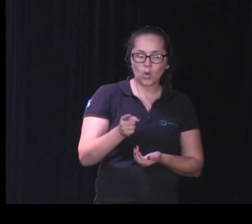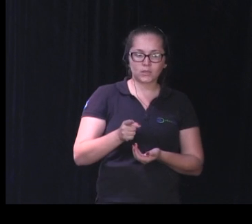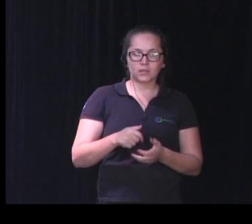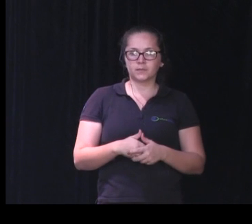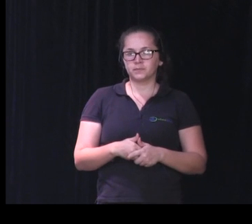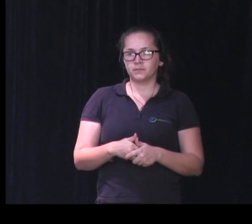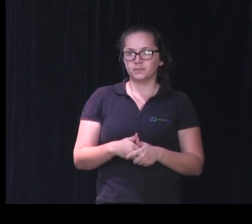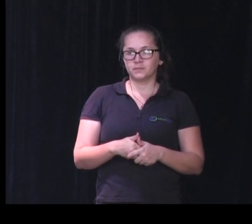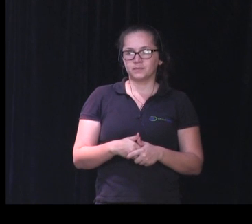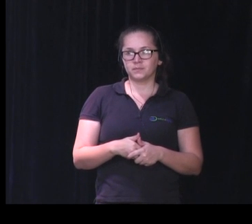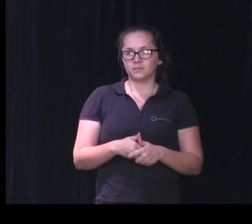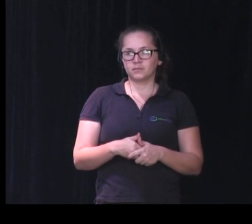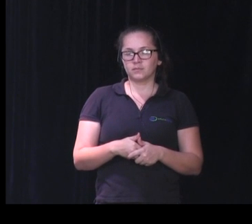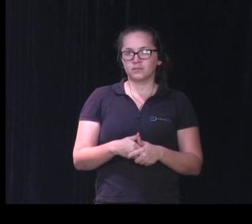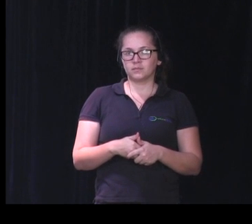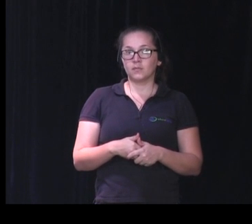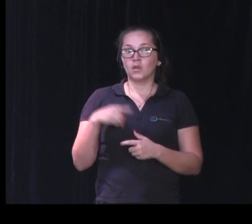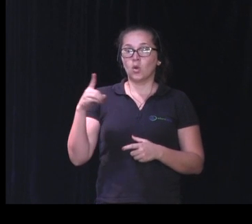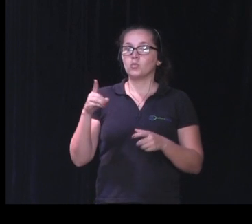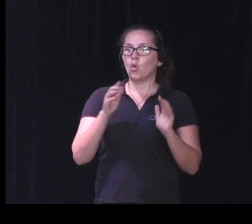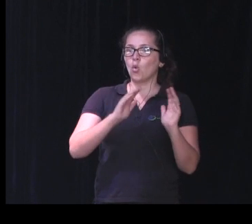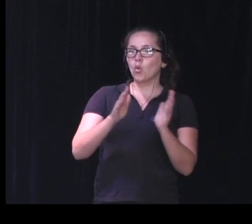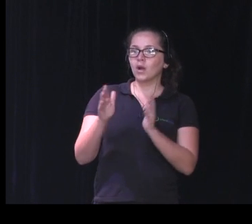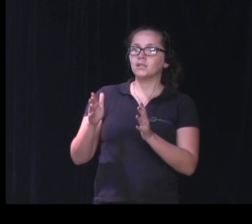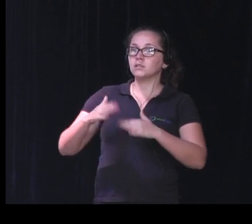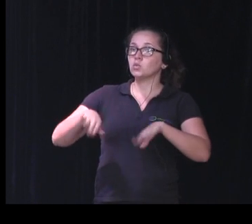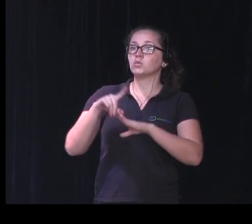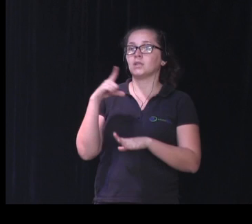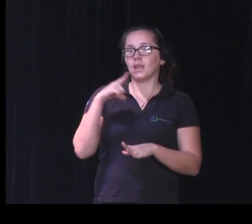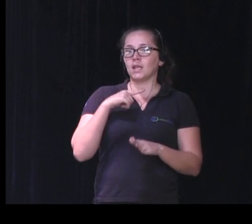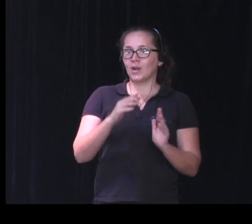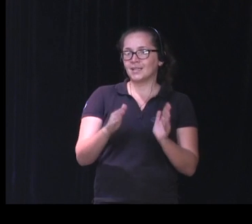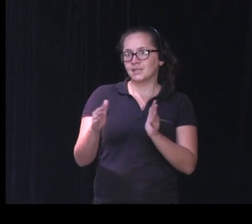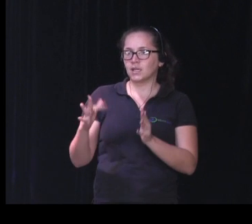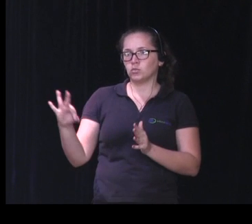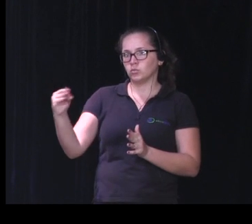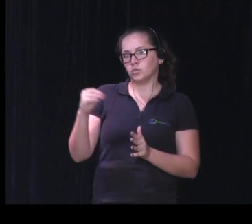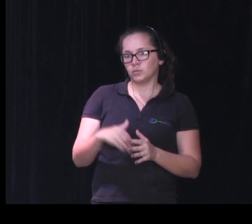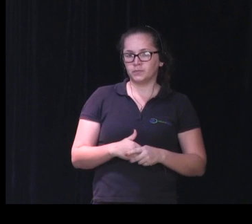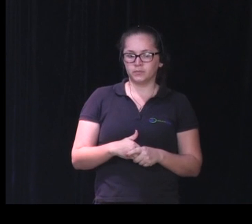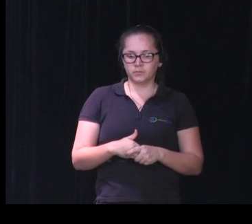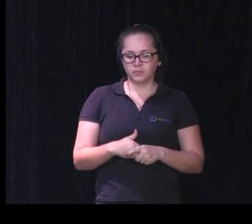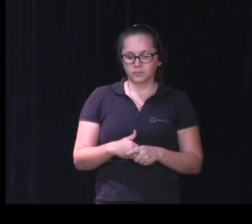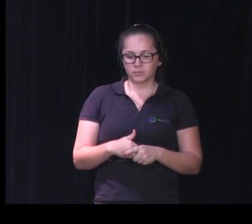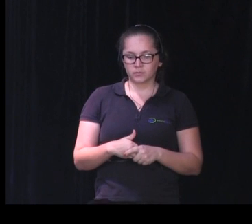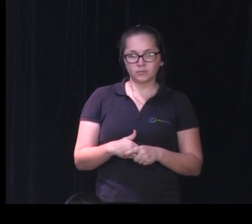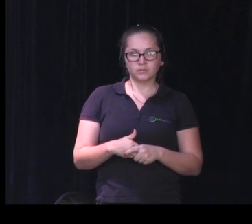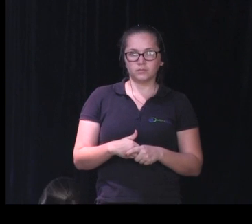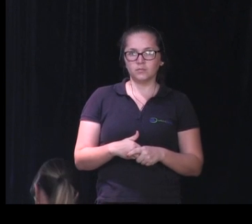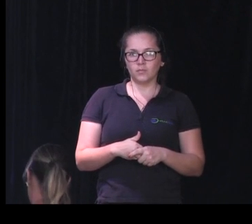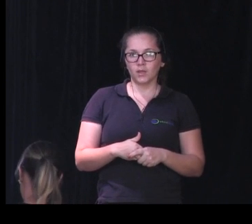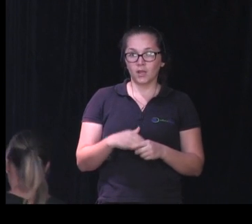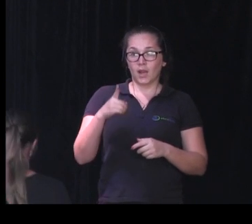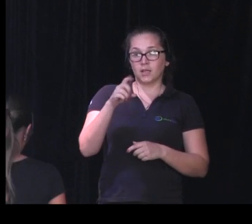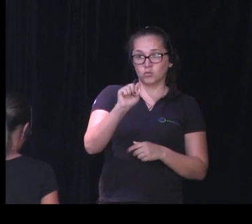como uma ordem e com Deus bom que organiza e tem tudo classificado e organizado.